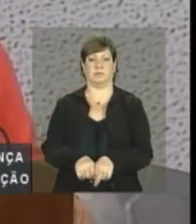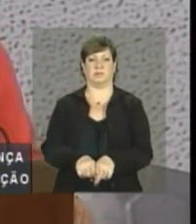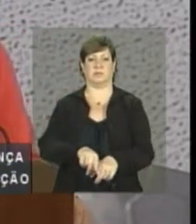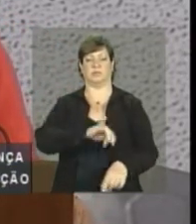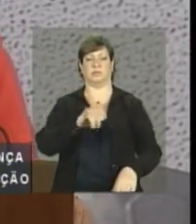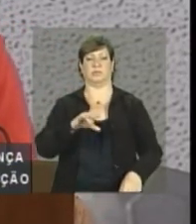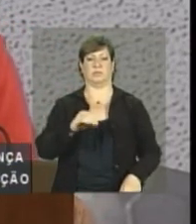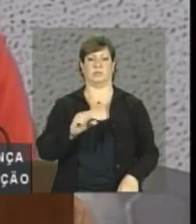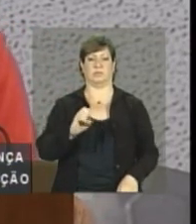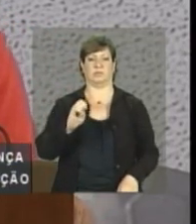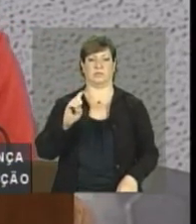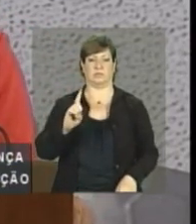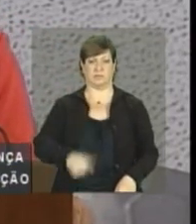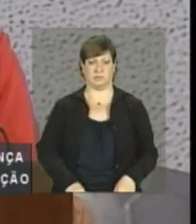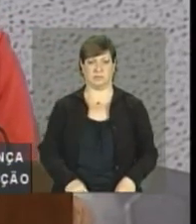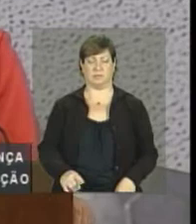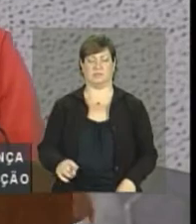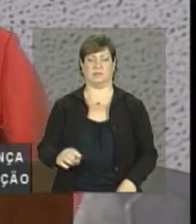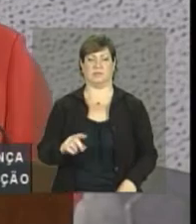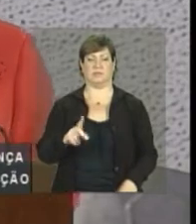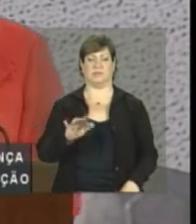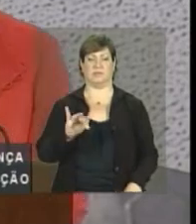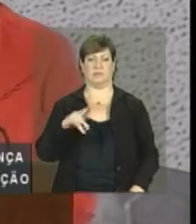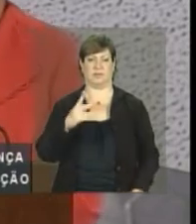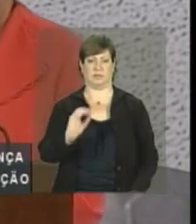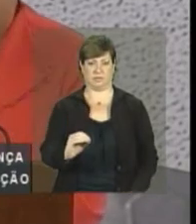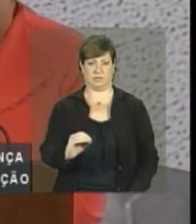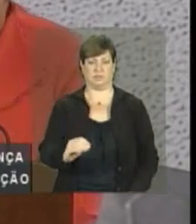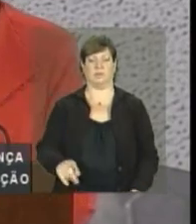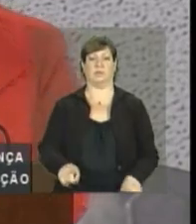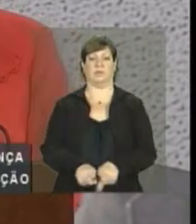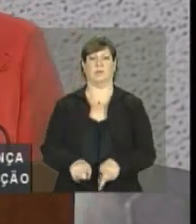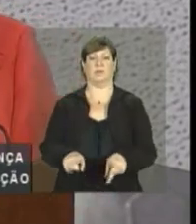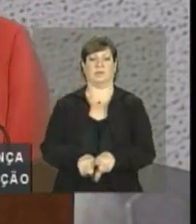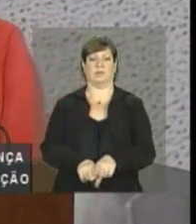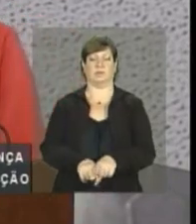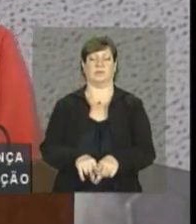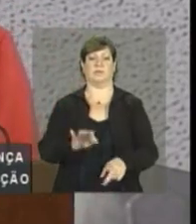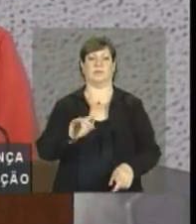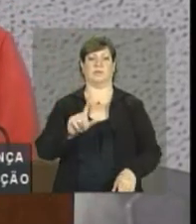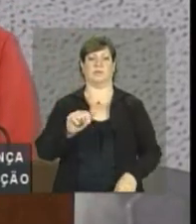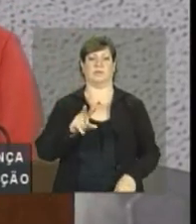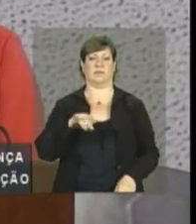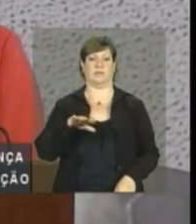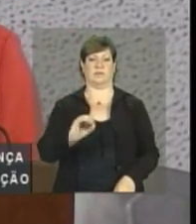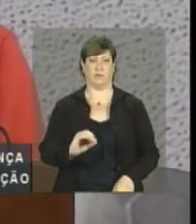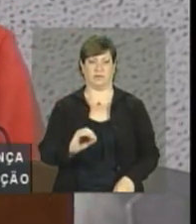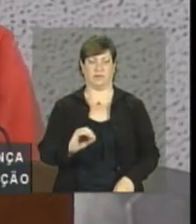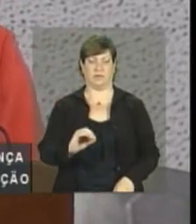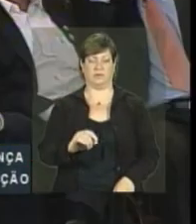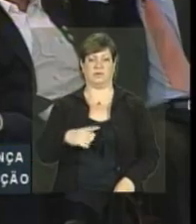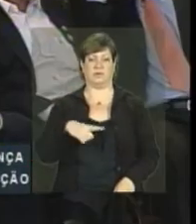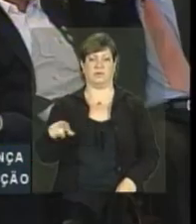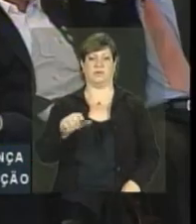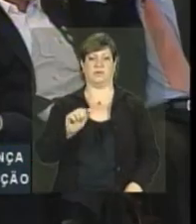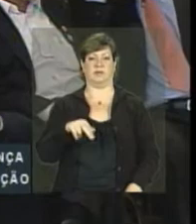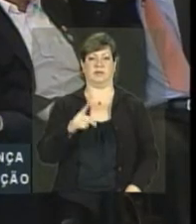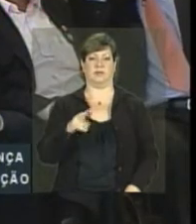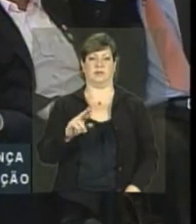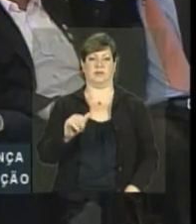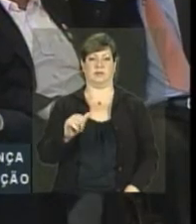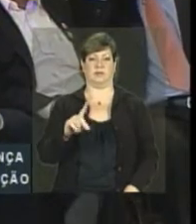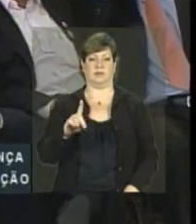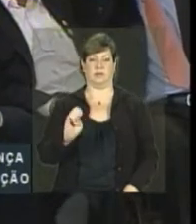José Aldemário Pinheiro Filho, da OAS, o Flávio Gomes Machado Filho, da Andrade